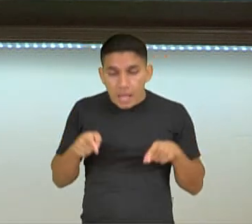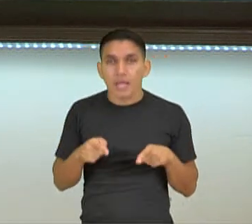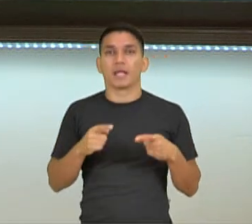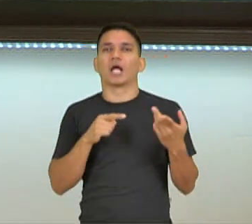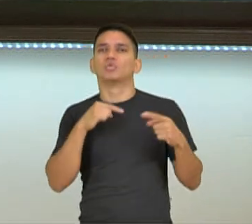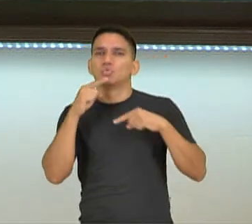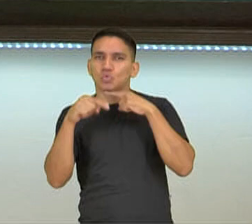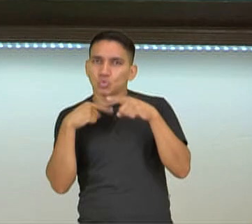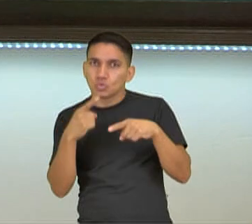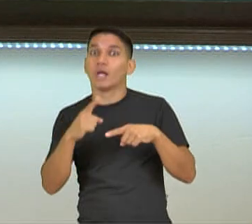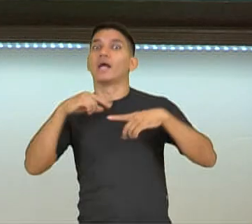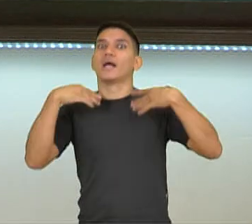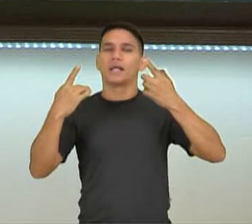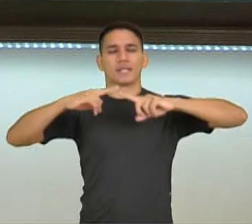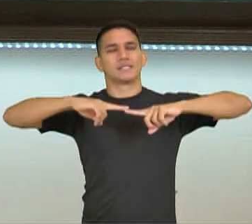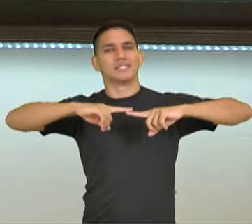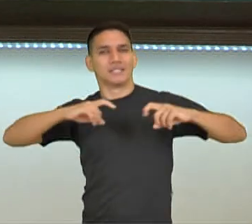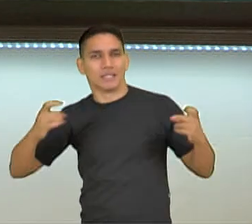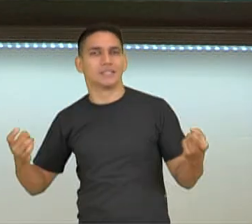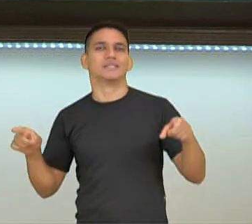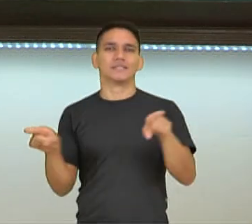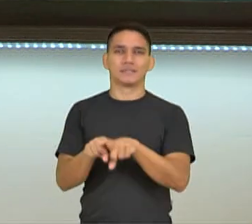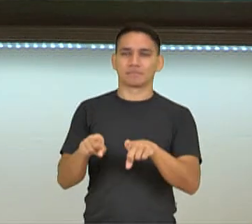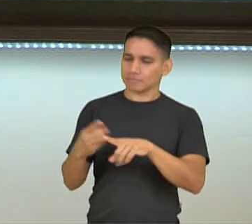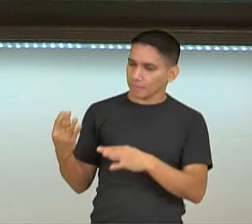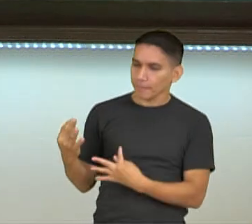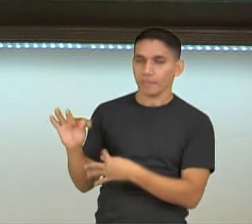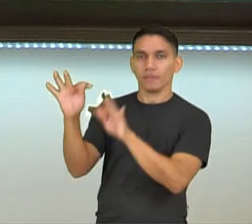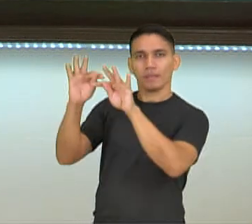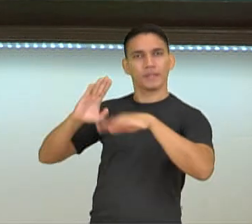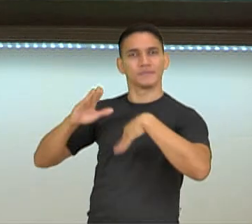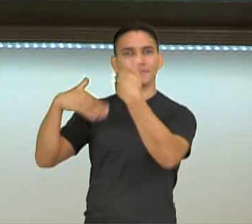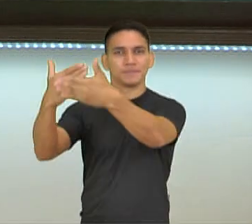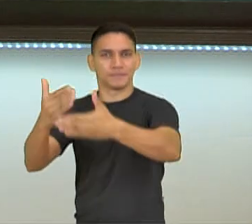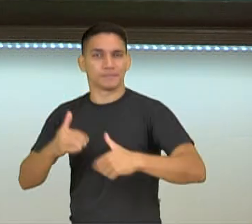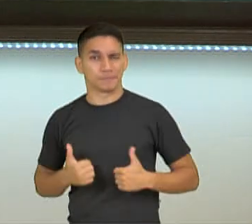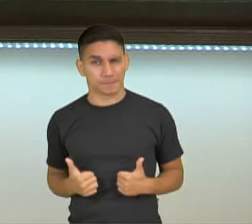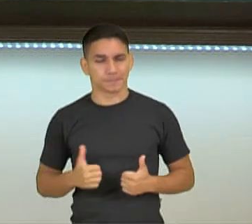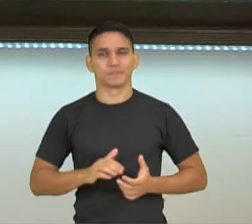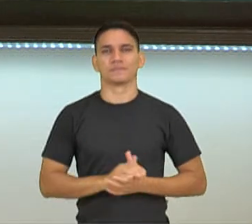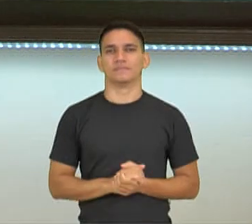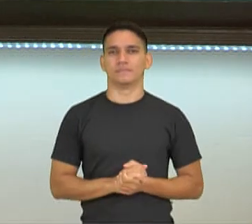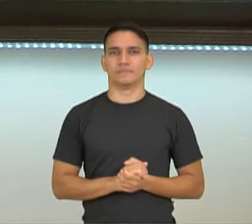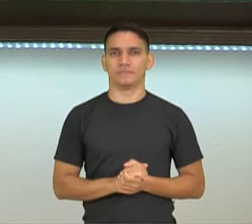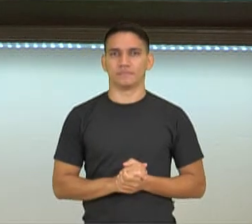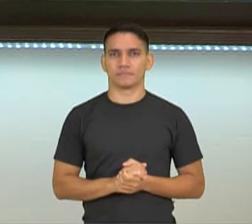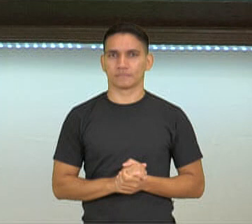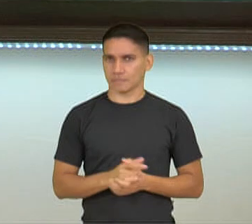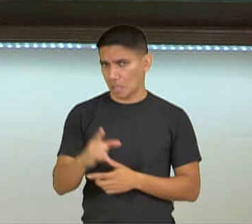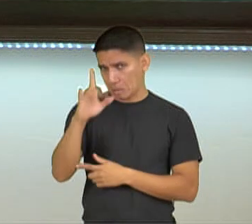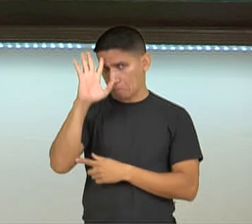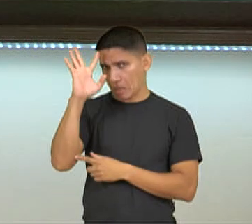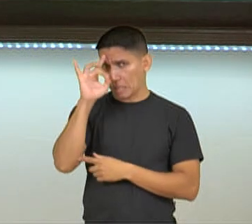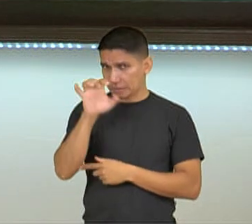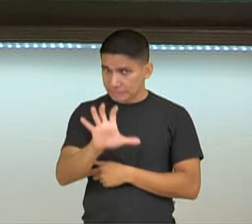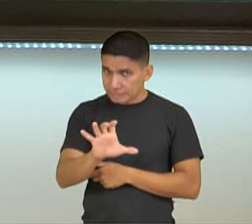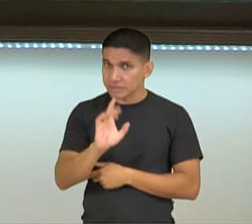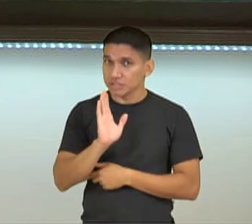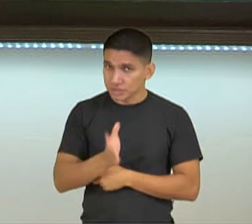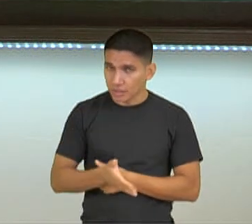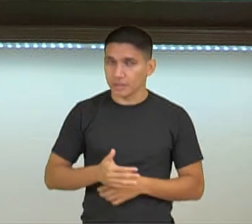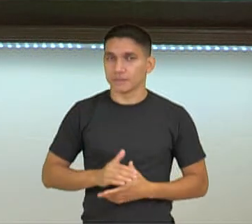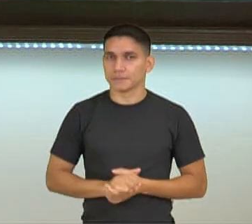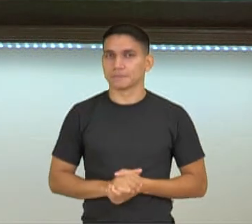questionamentos, a ciência e a tecnologia avançam, tá certo? Pararam para pensar nisso? Vejam